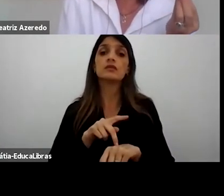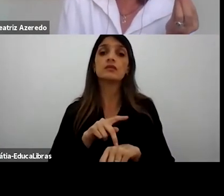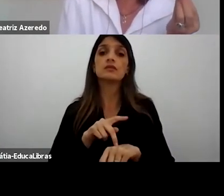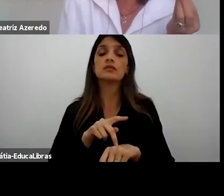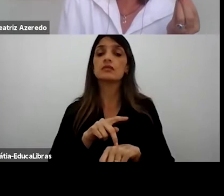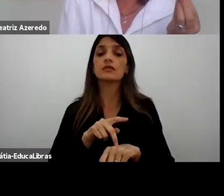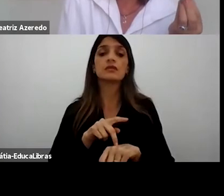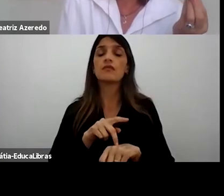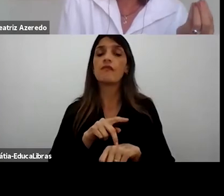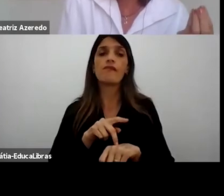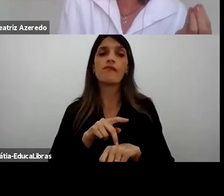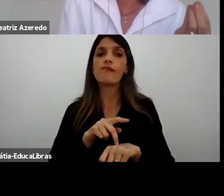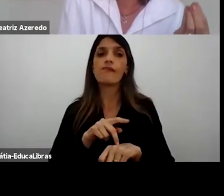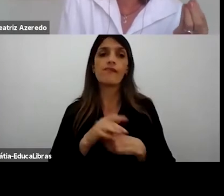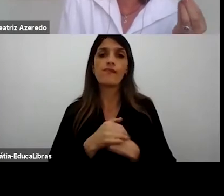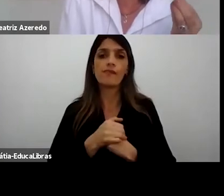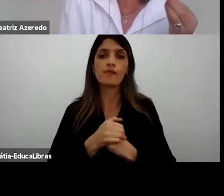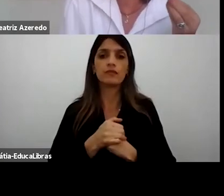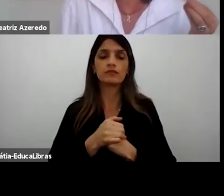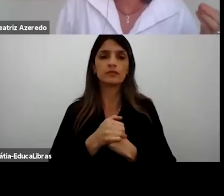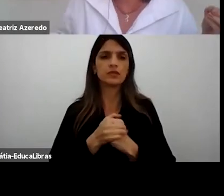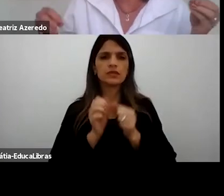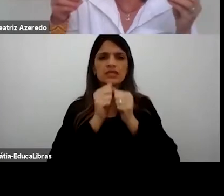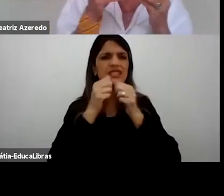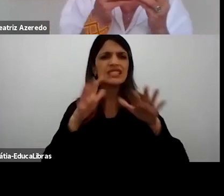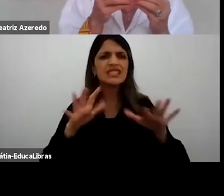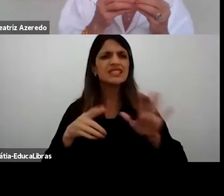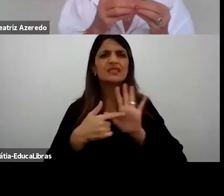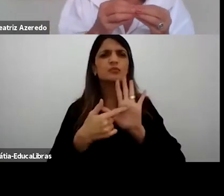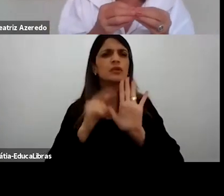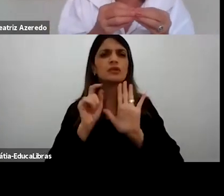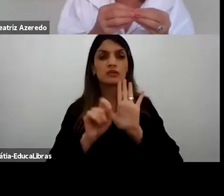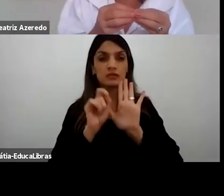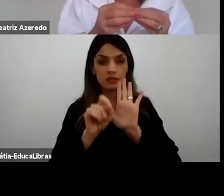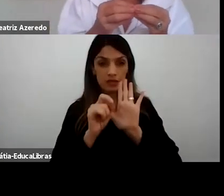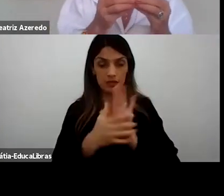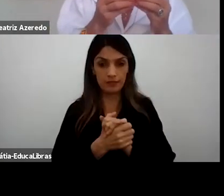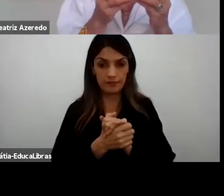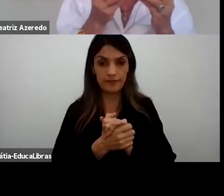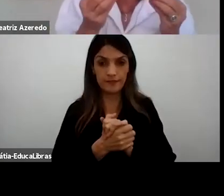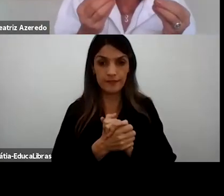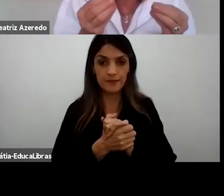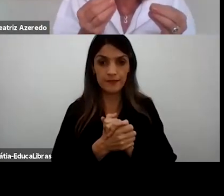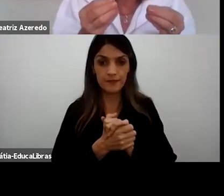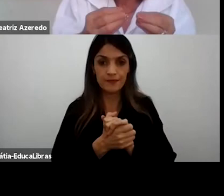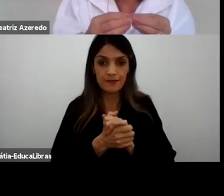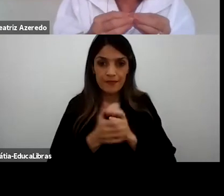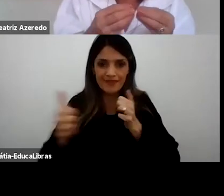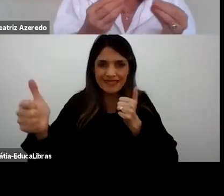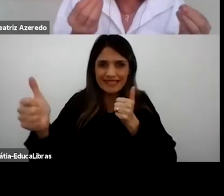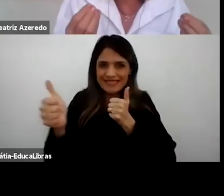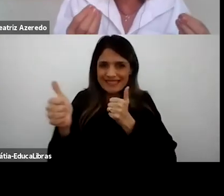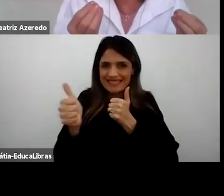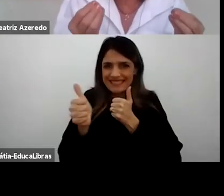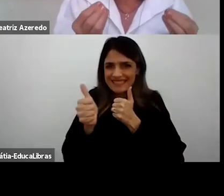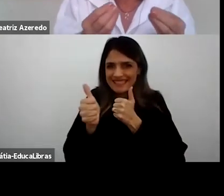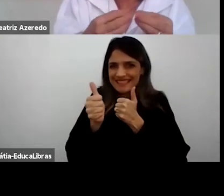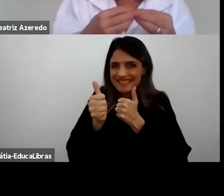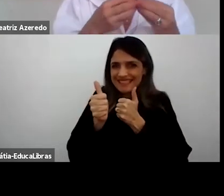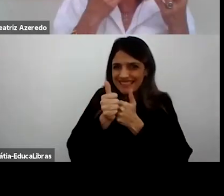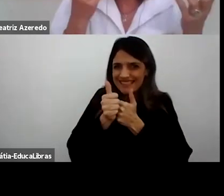né, essa crise para nós? Ela trouxe uma proximidade